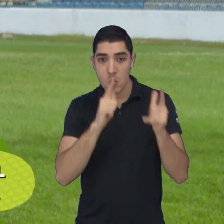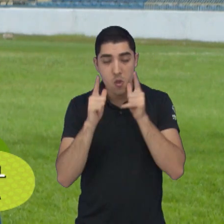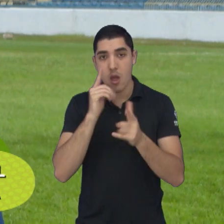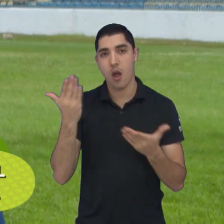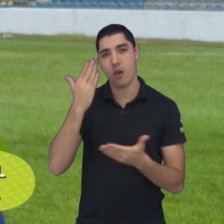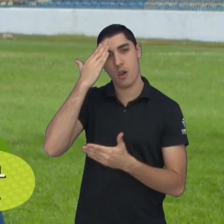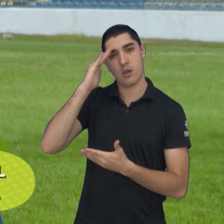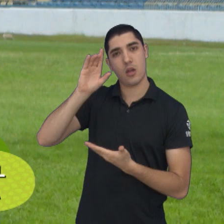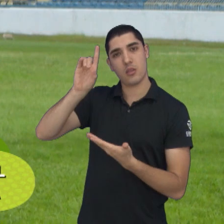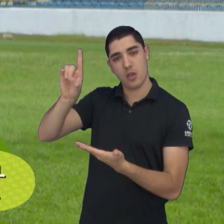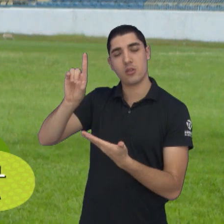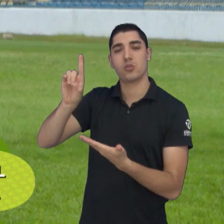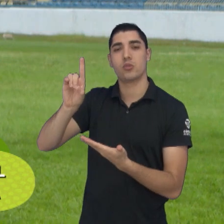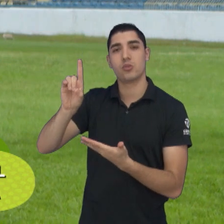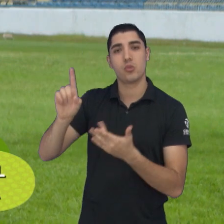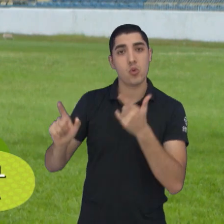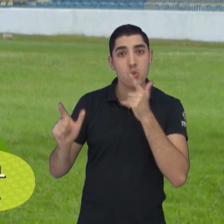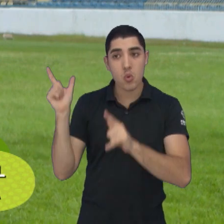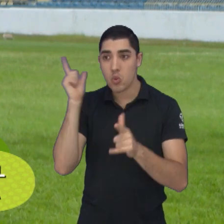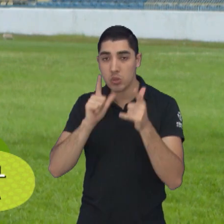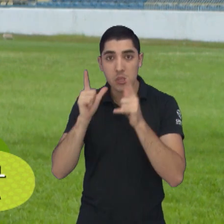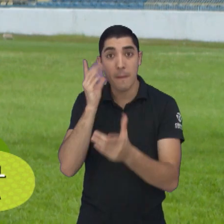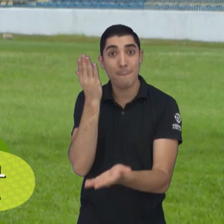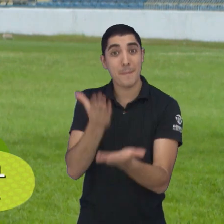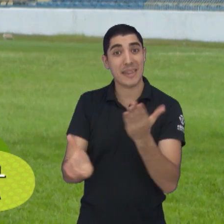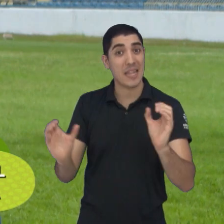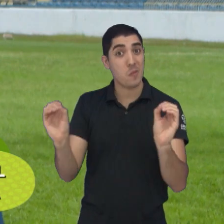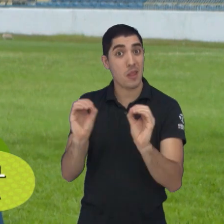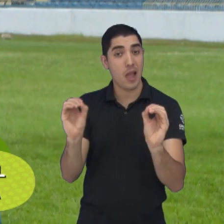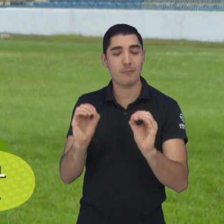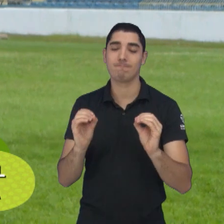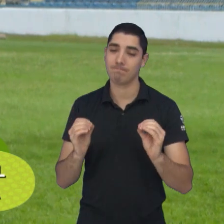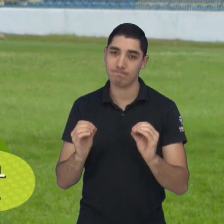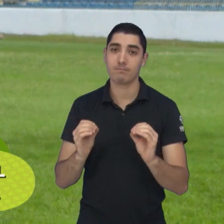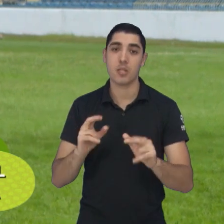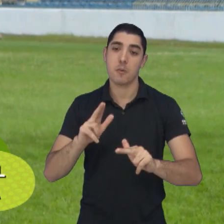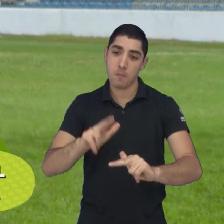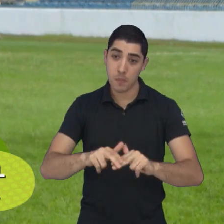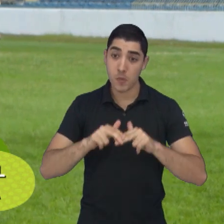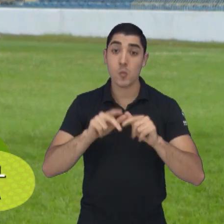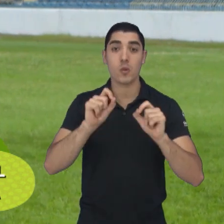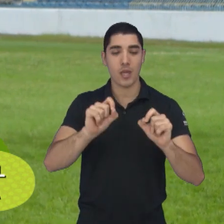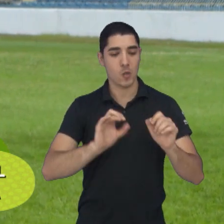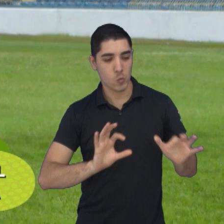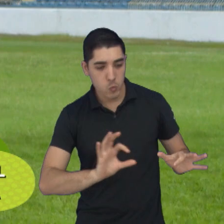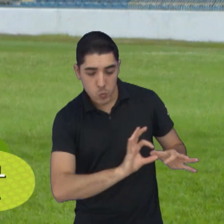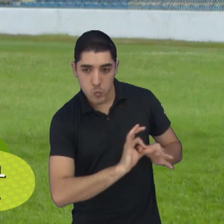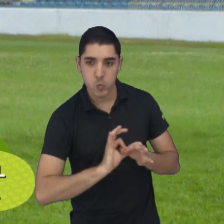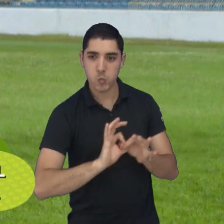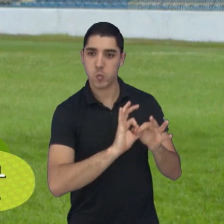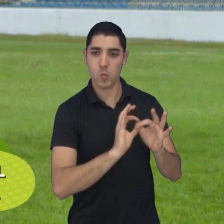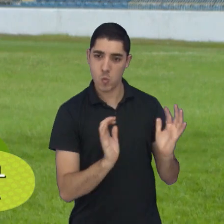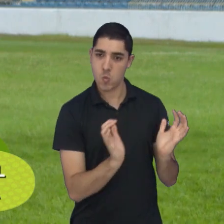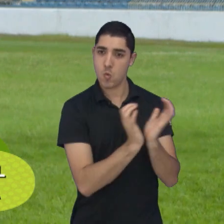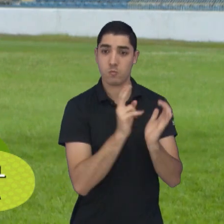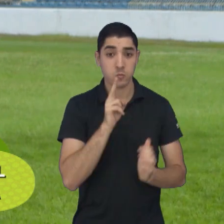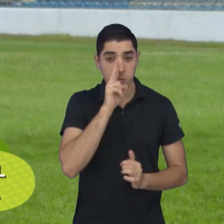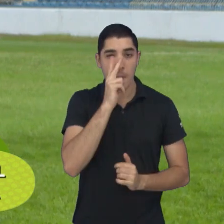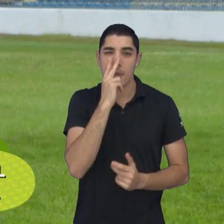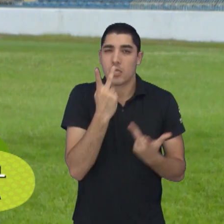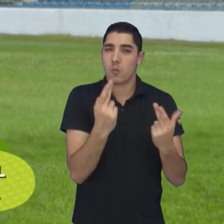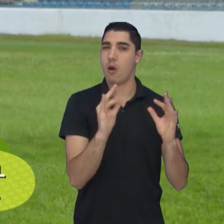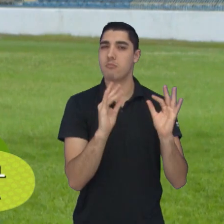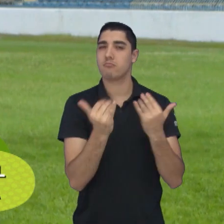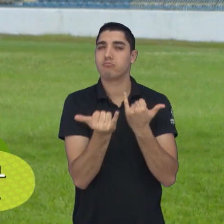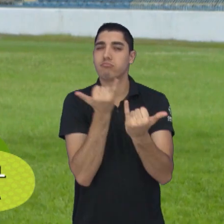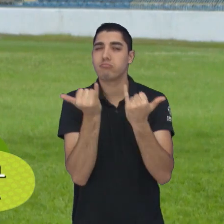gente vem de uma invencibilidade muito grande aí no campeonato, por causa disso, por causa da união, por causa da força do grupo, da família que a gente criamos. Então